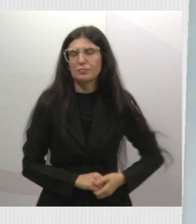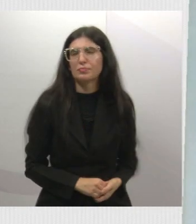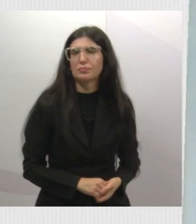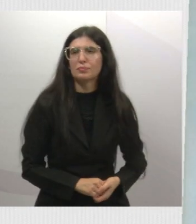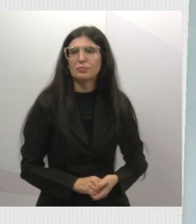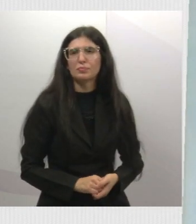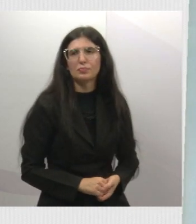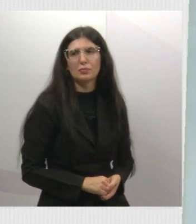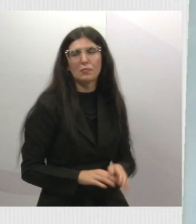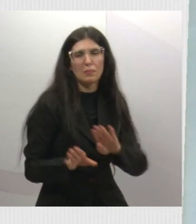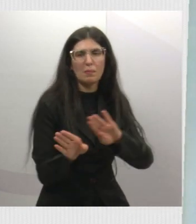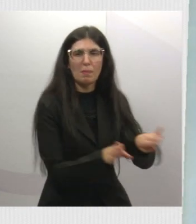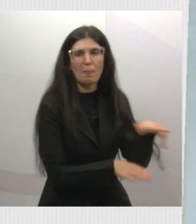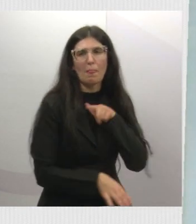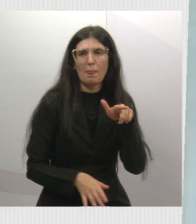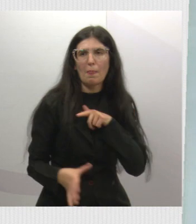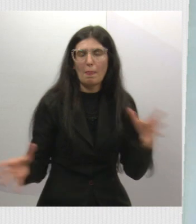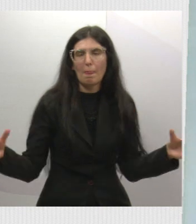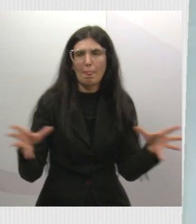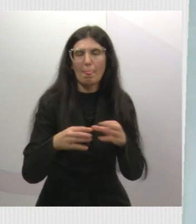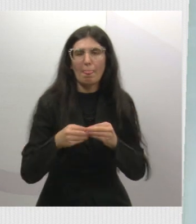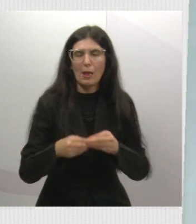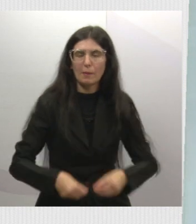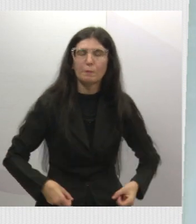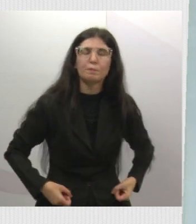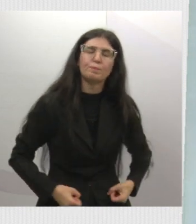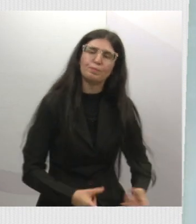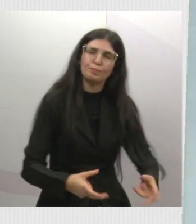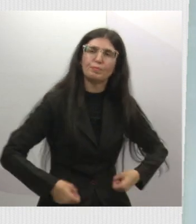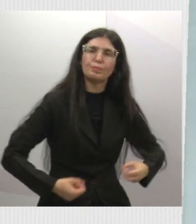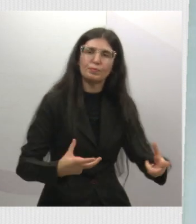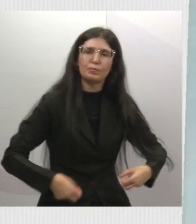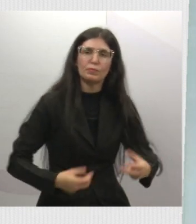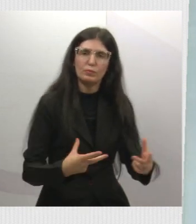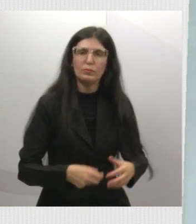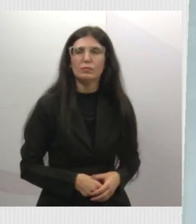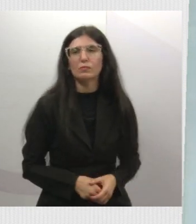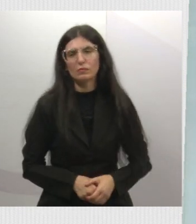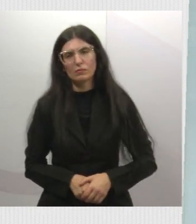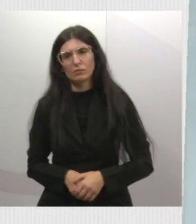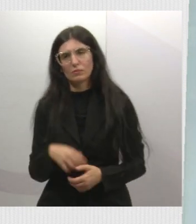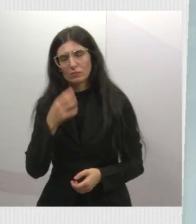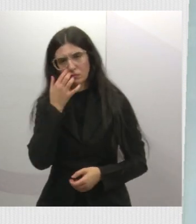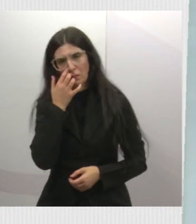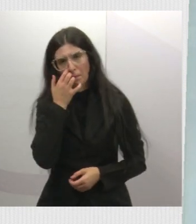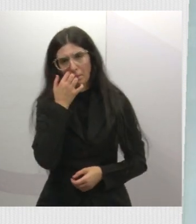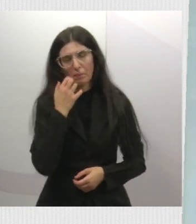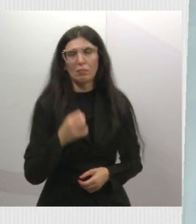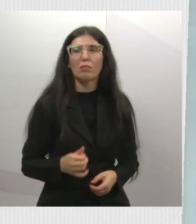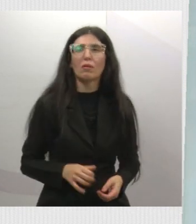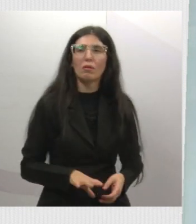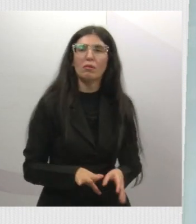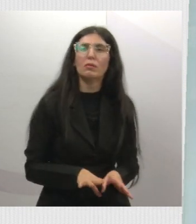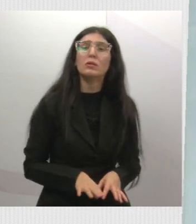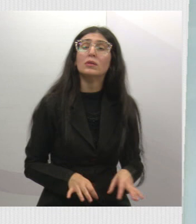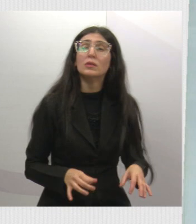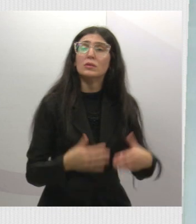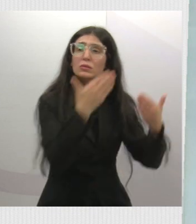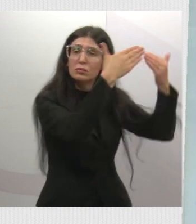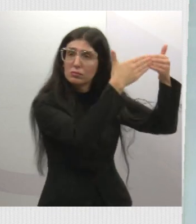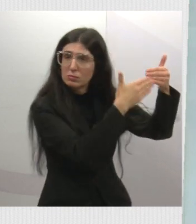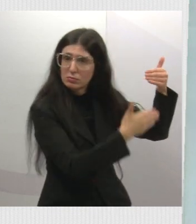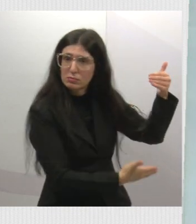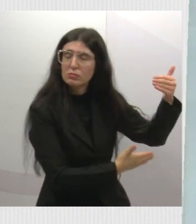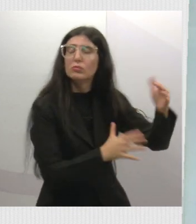Aqui temos um resumo das despesas, onde vai incluir despesa corrente, de capital e intra-orçamentário e a